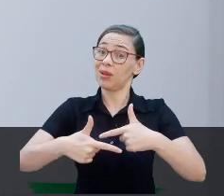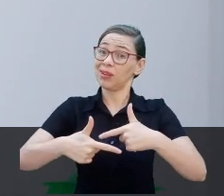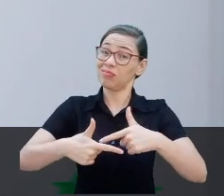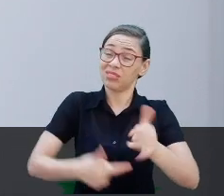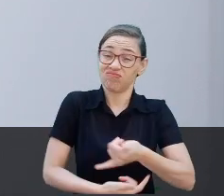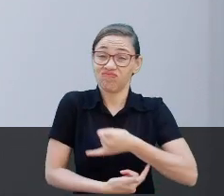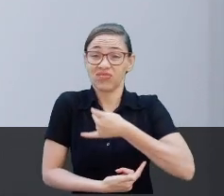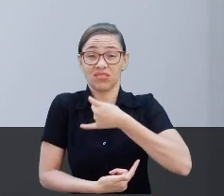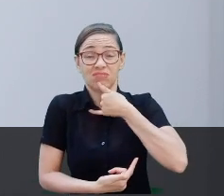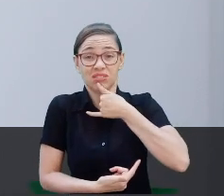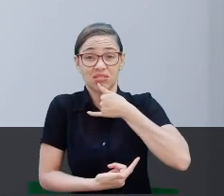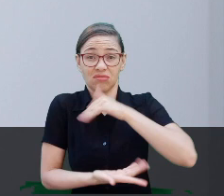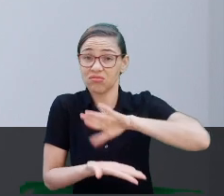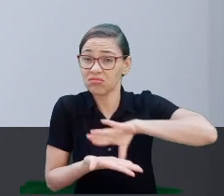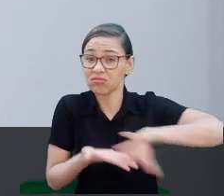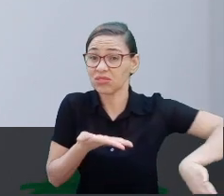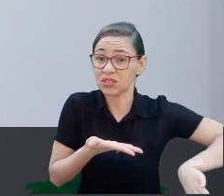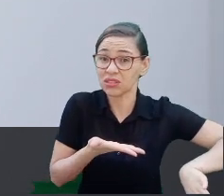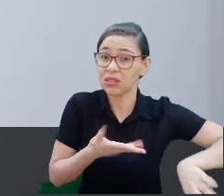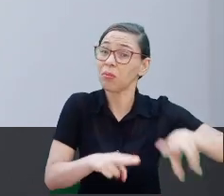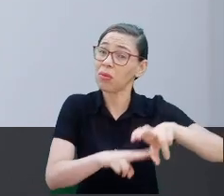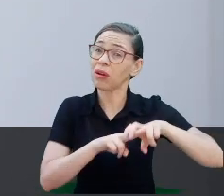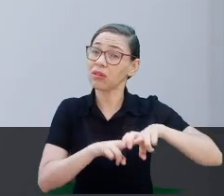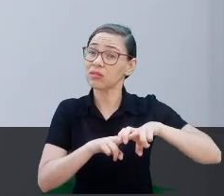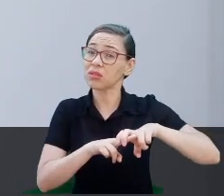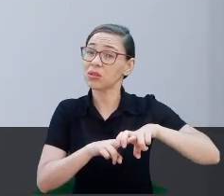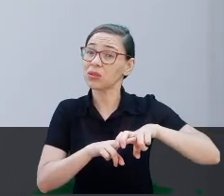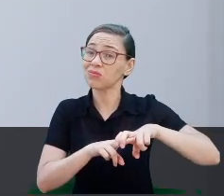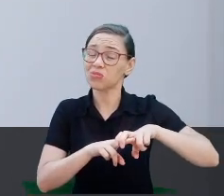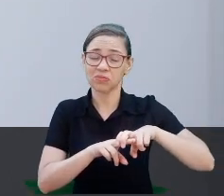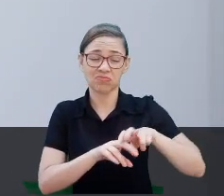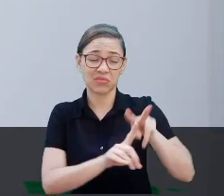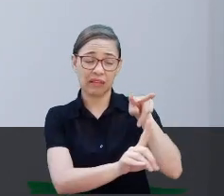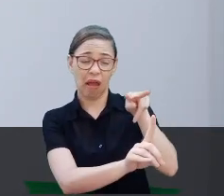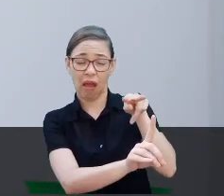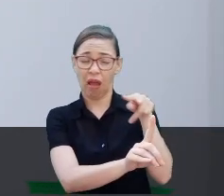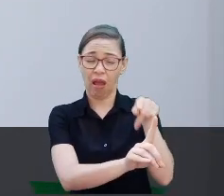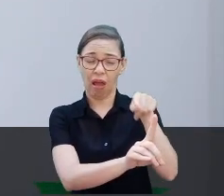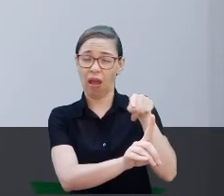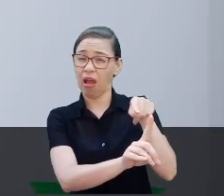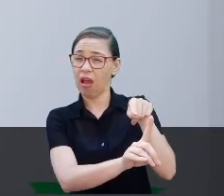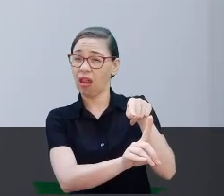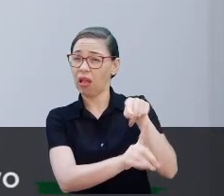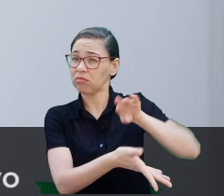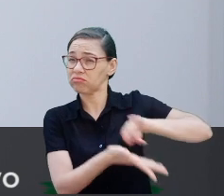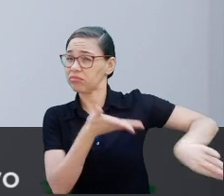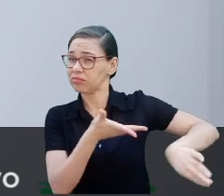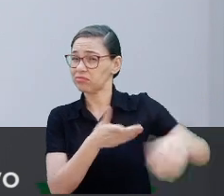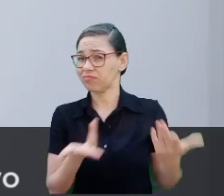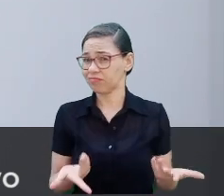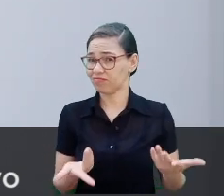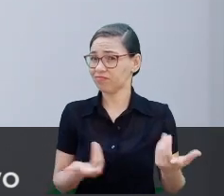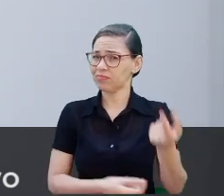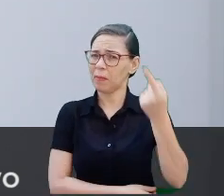têm capacitação e nesses processos seletivos podem ser excluídos apenas por conta de um estigma social, o olhar